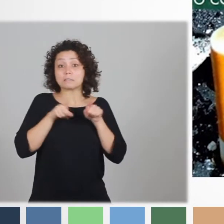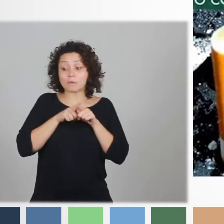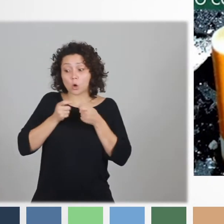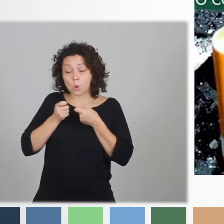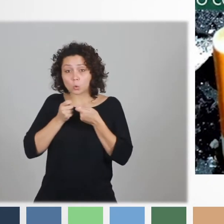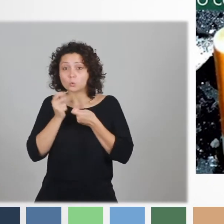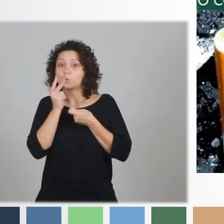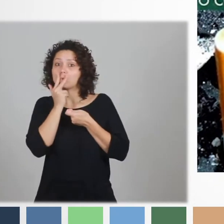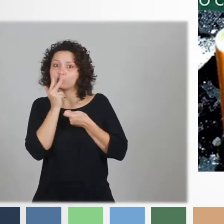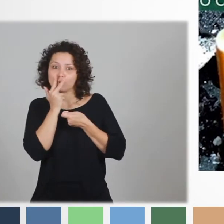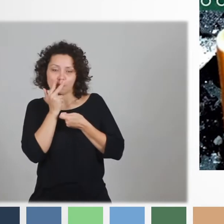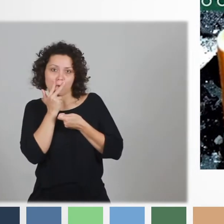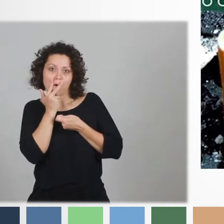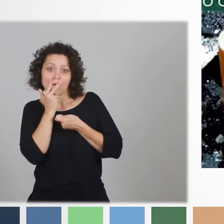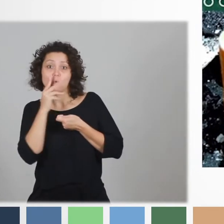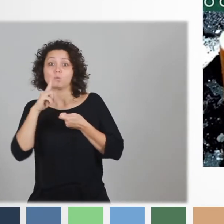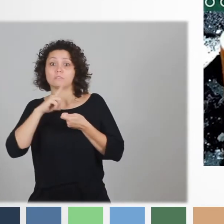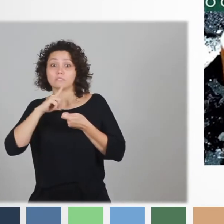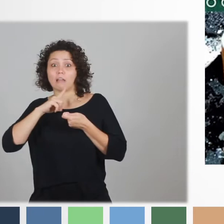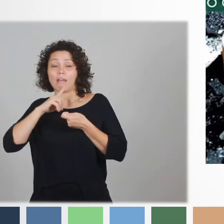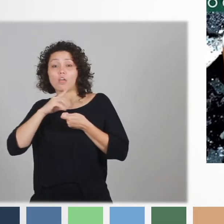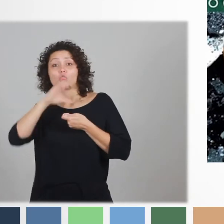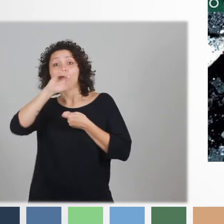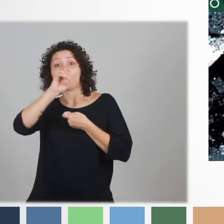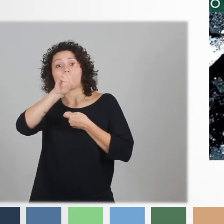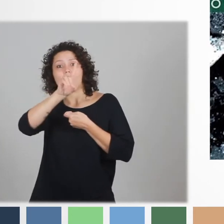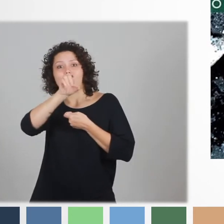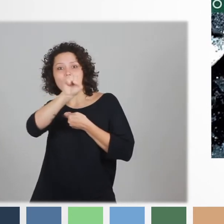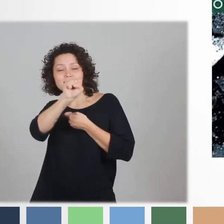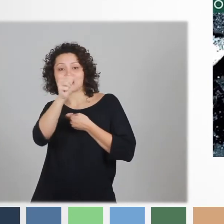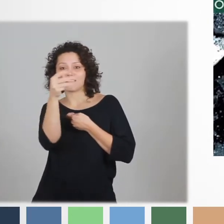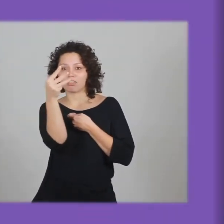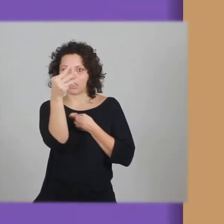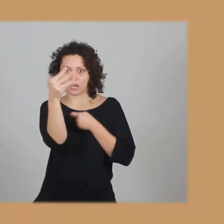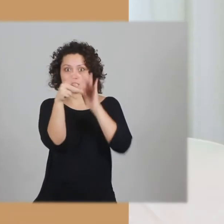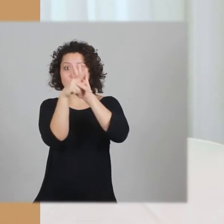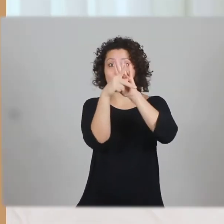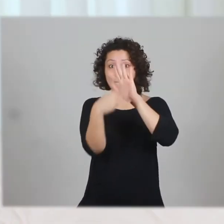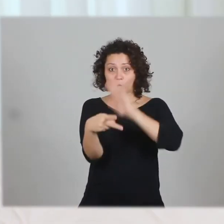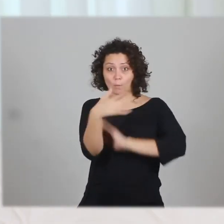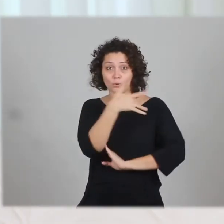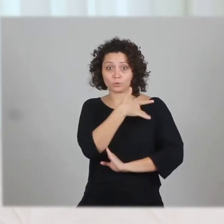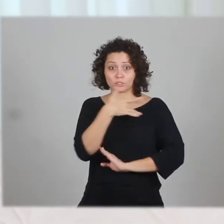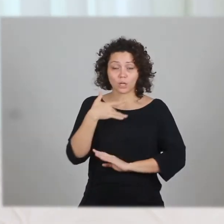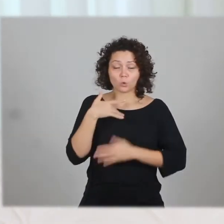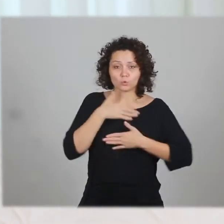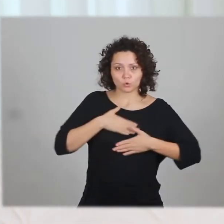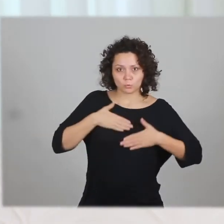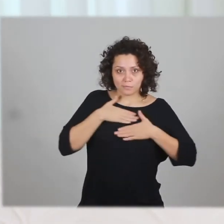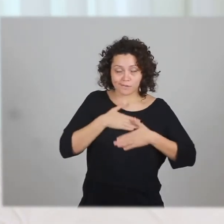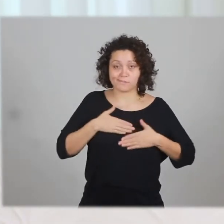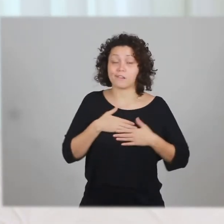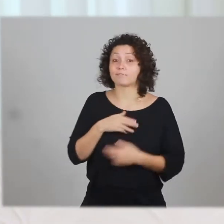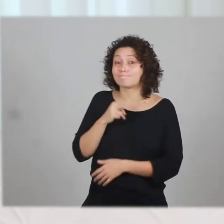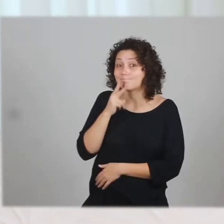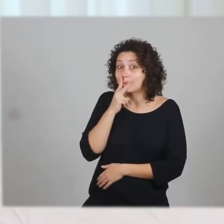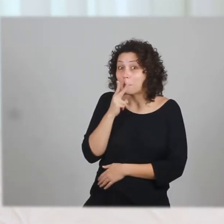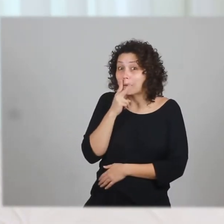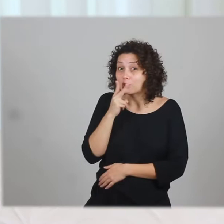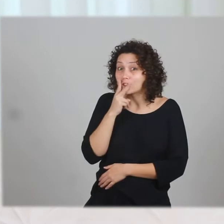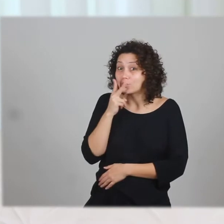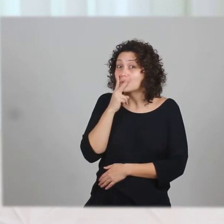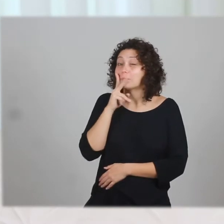do tabaco, estão incluídas no ODS 3, de saúde e bem-estar. O tabagismo foi o segundo principal fator de risco